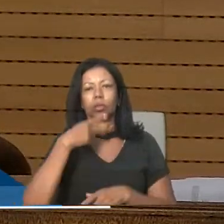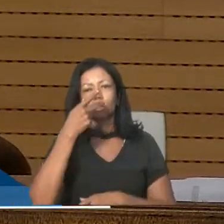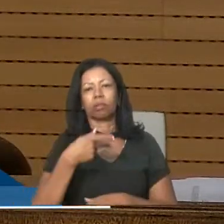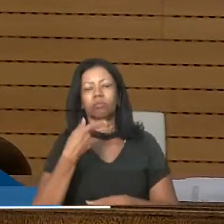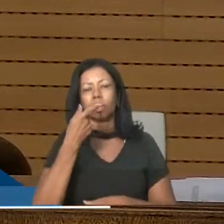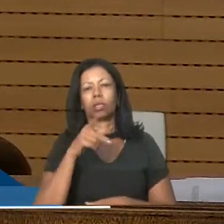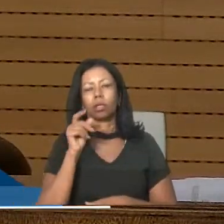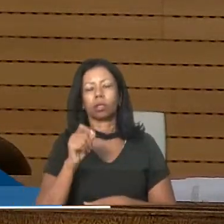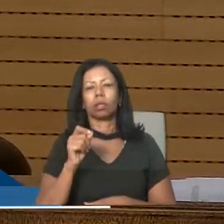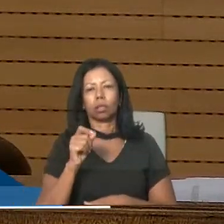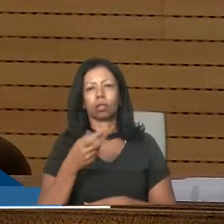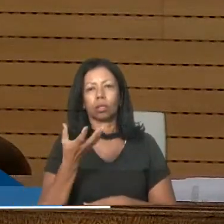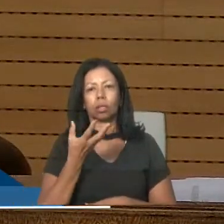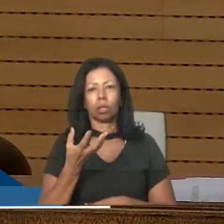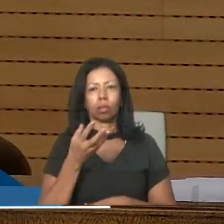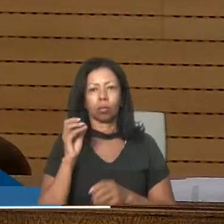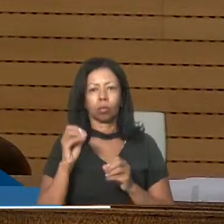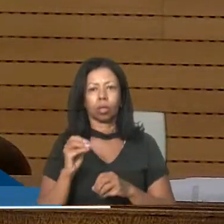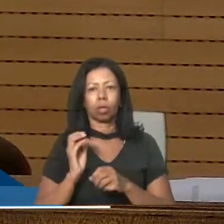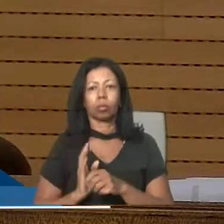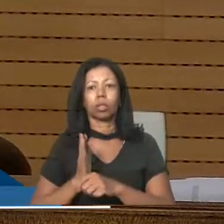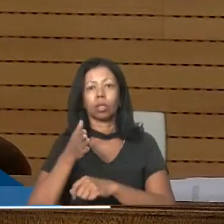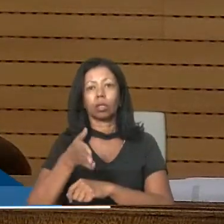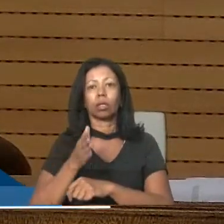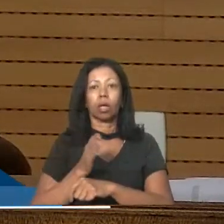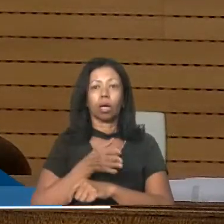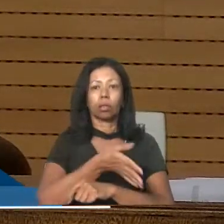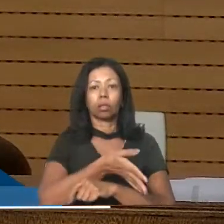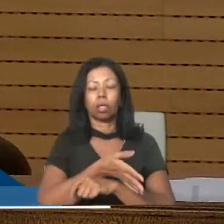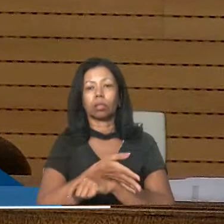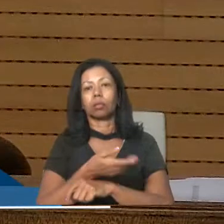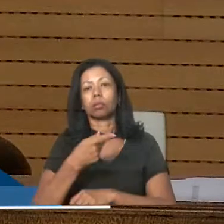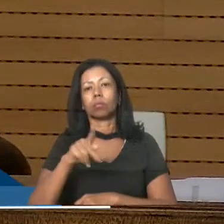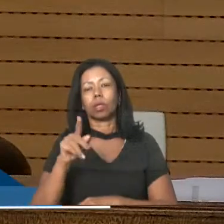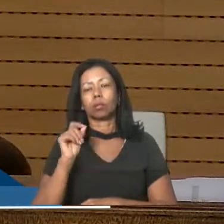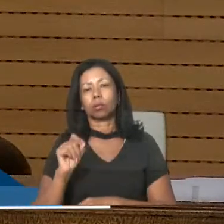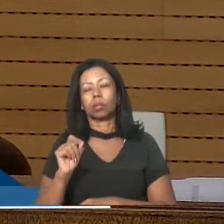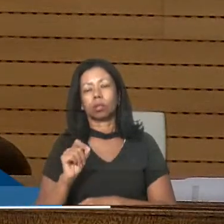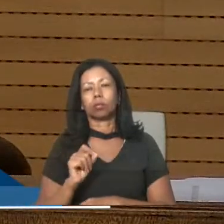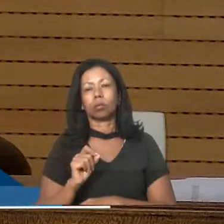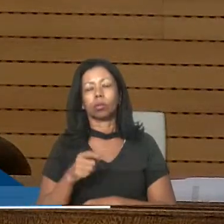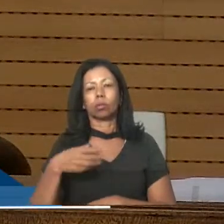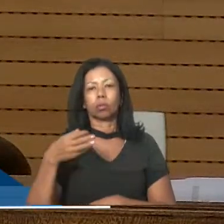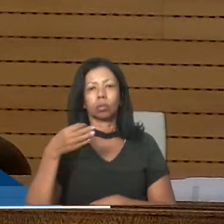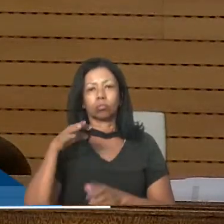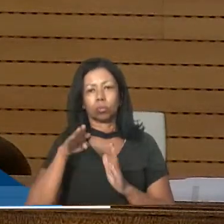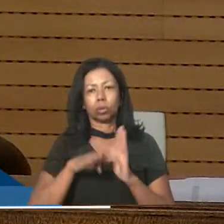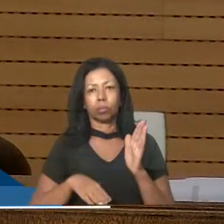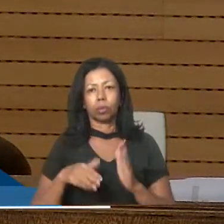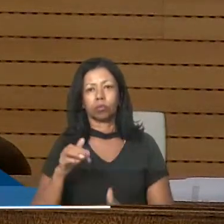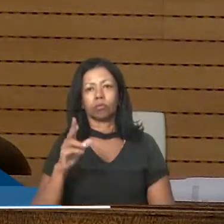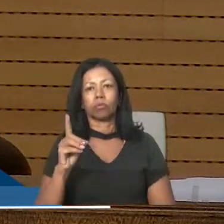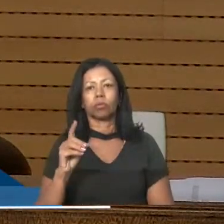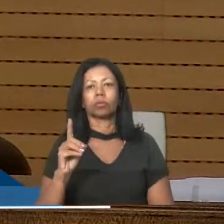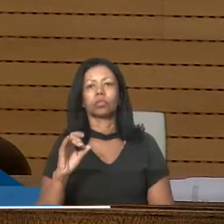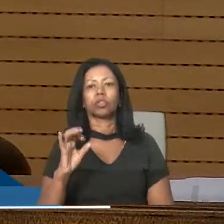assevera que visa denominar os acessos ao assentamento em fase de regularização fundiária, processo